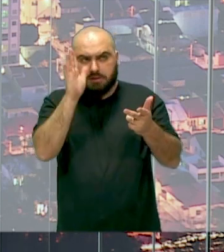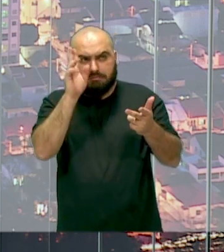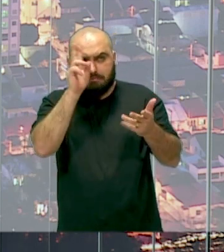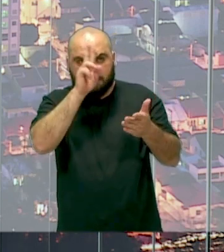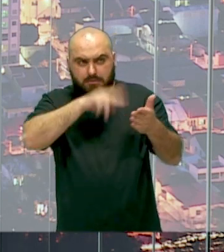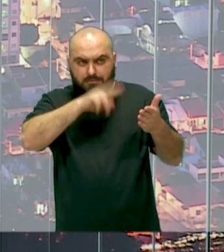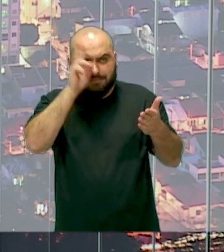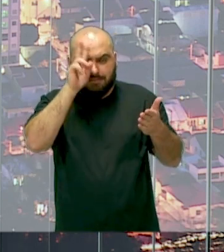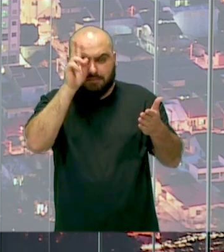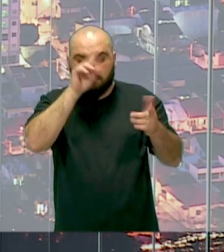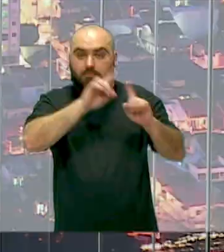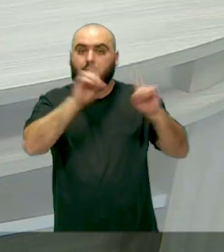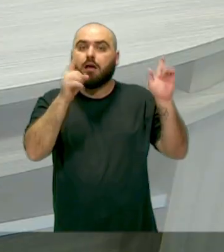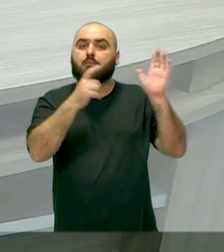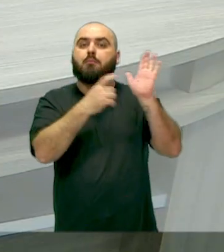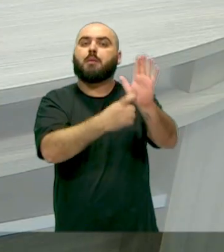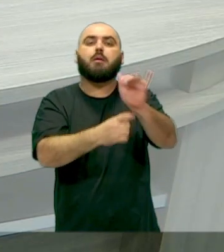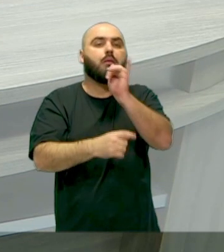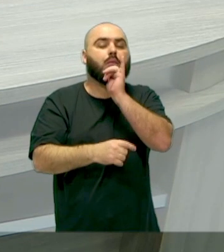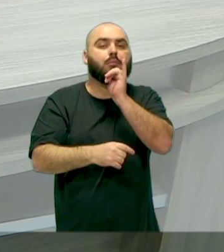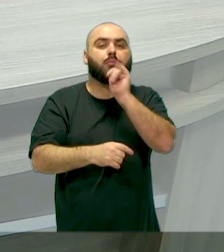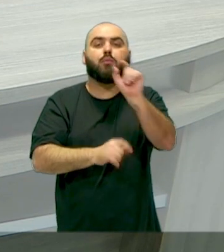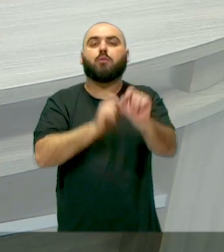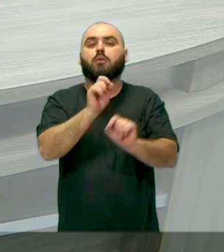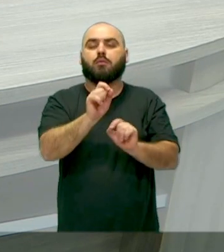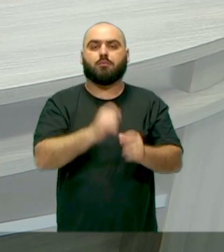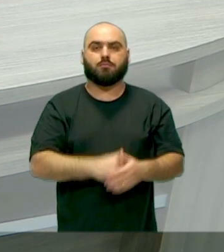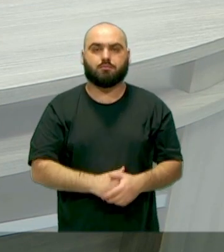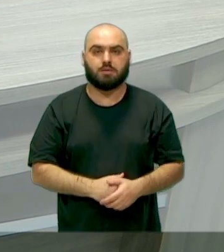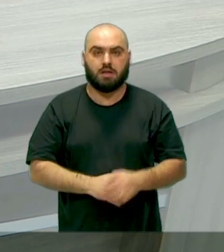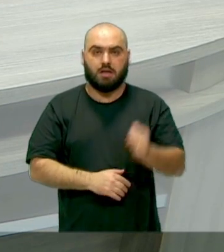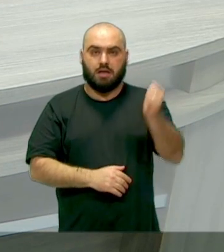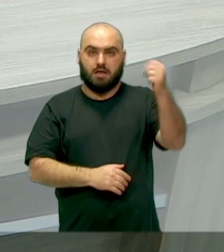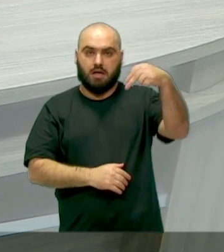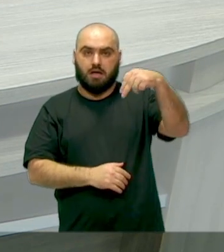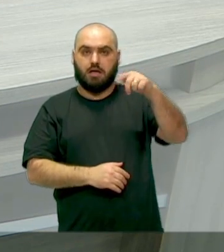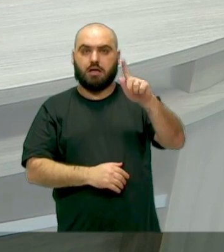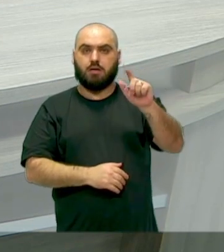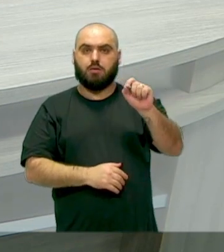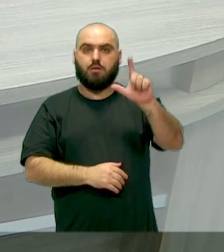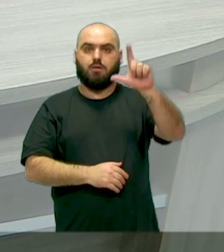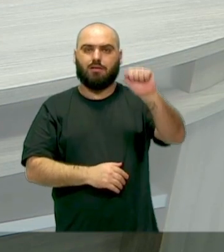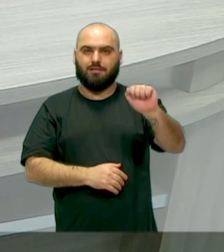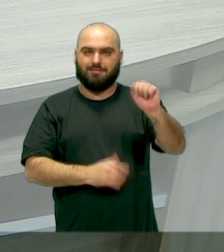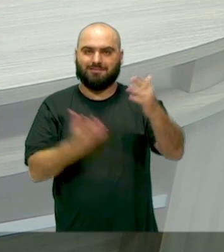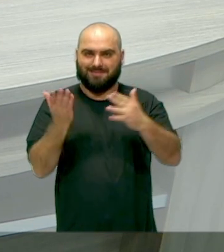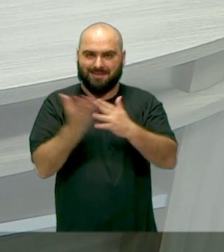mas mostraram, por exemplo, que Angola, a gente até está falando de Angola agora,